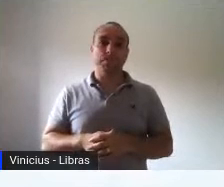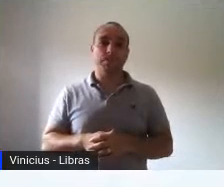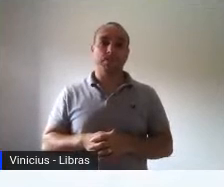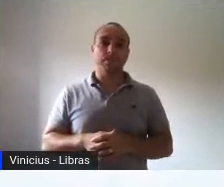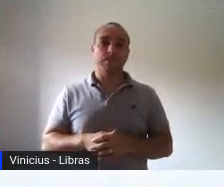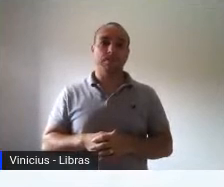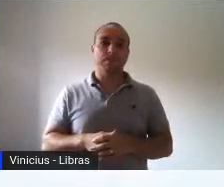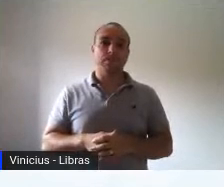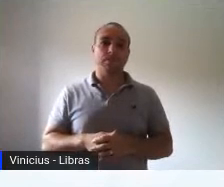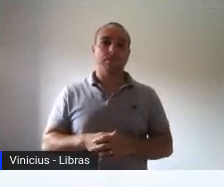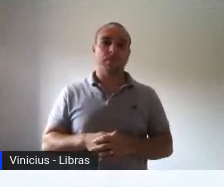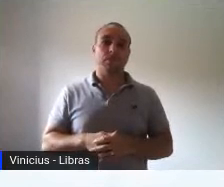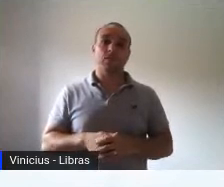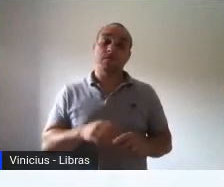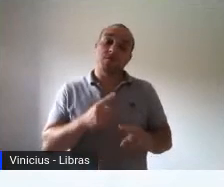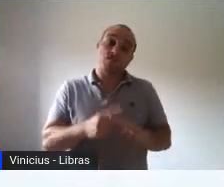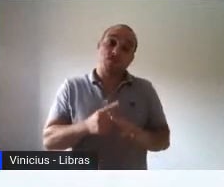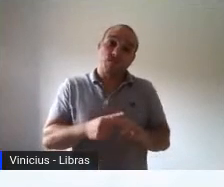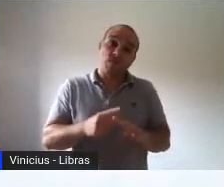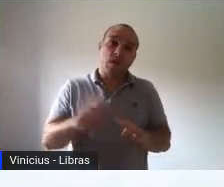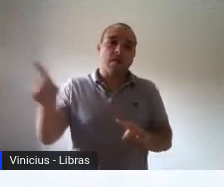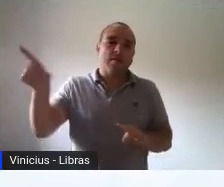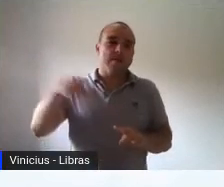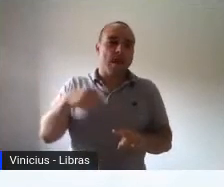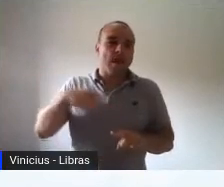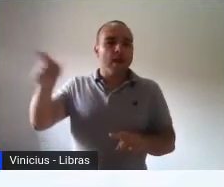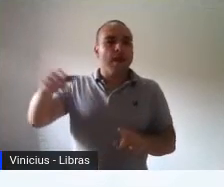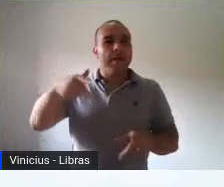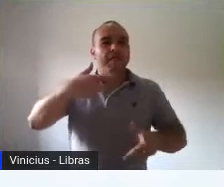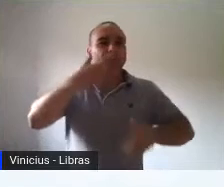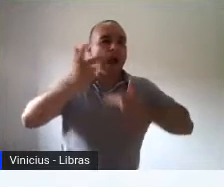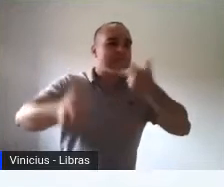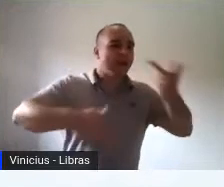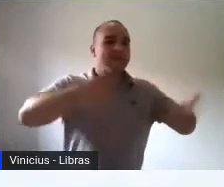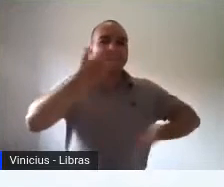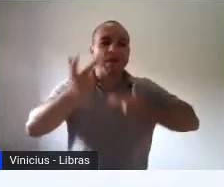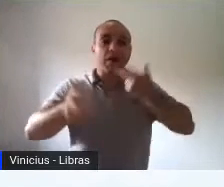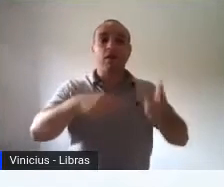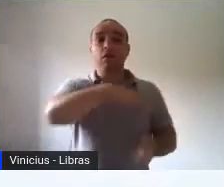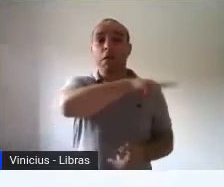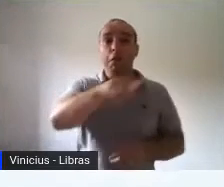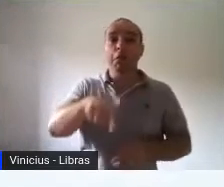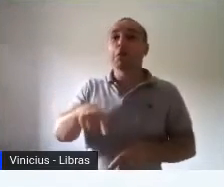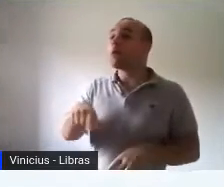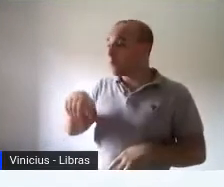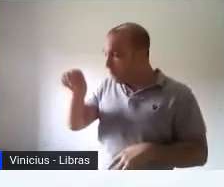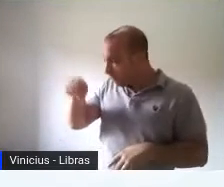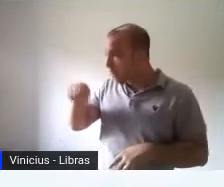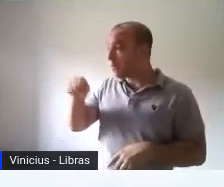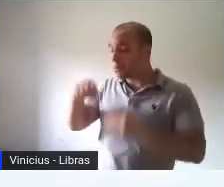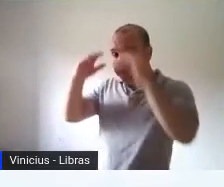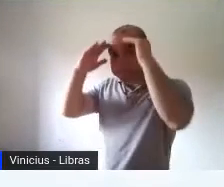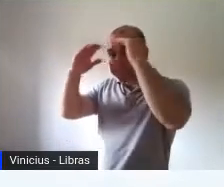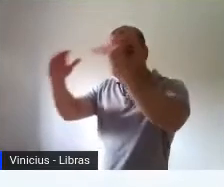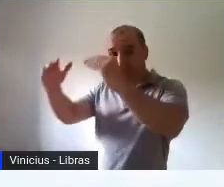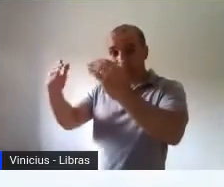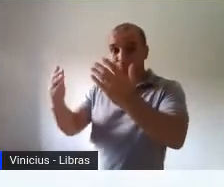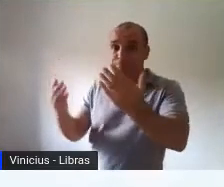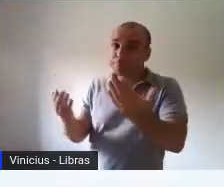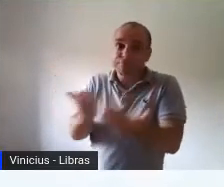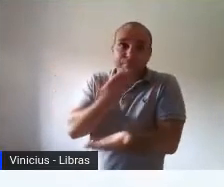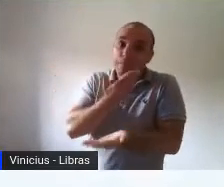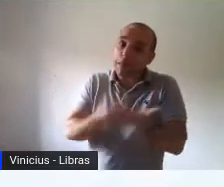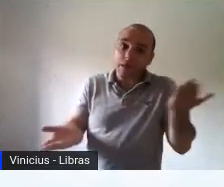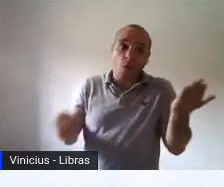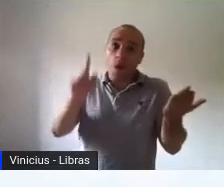em quem defende os empresários. Então, a gente só está, nesses últimos anos, né, recebendo,